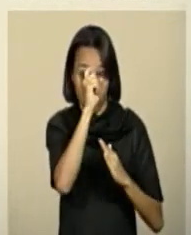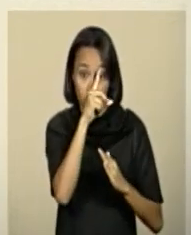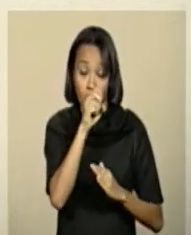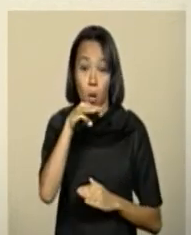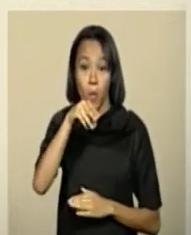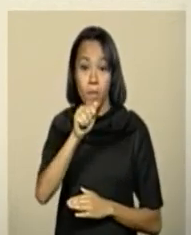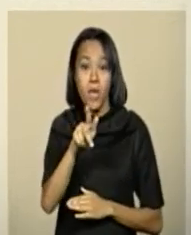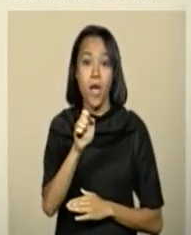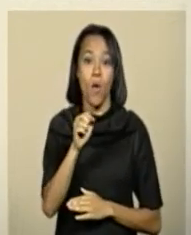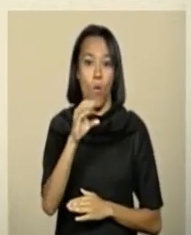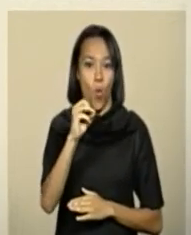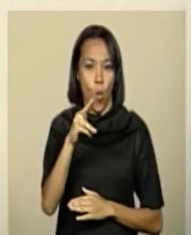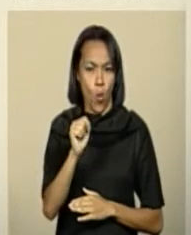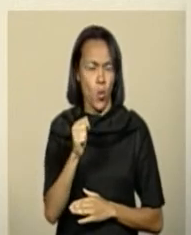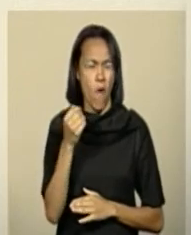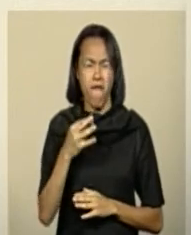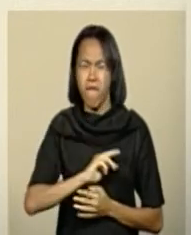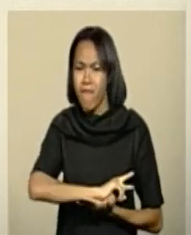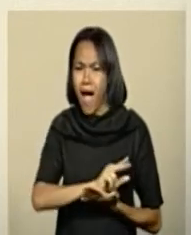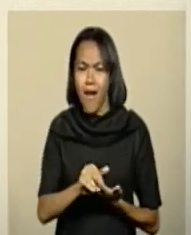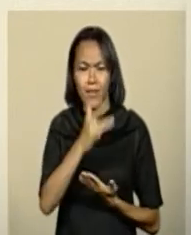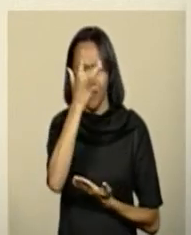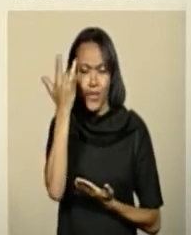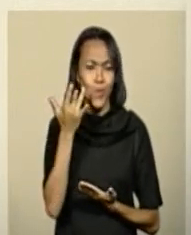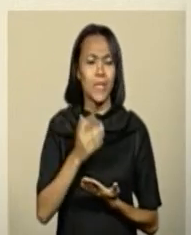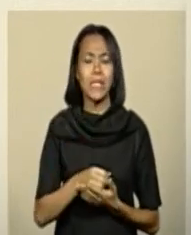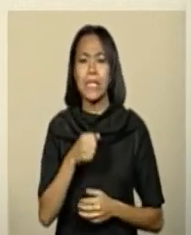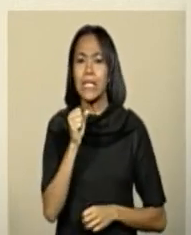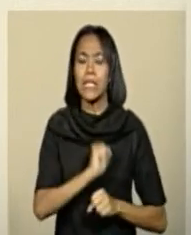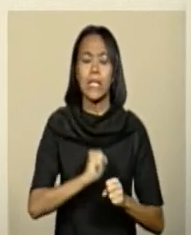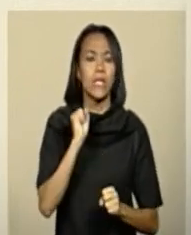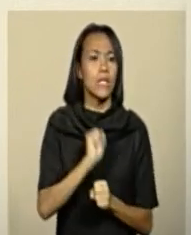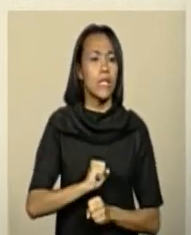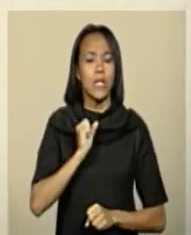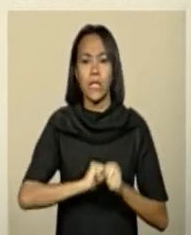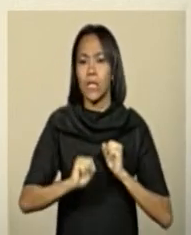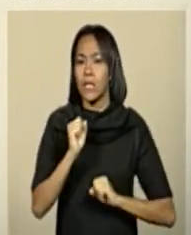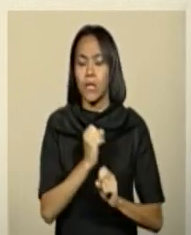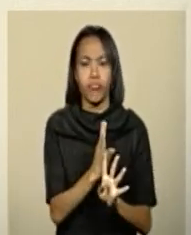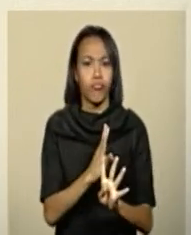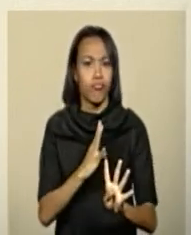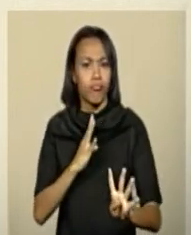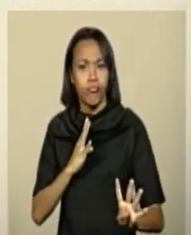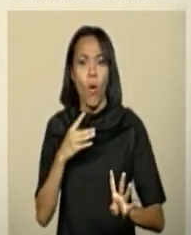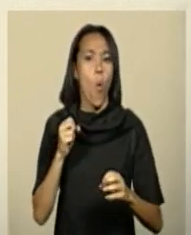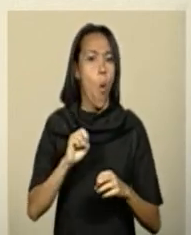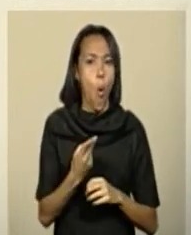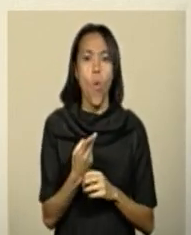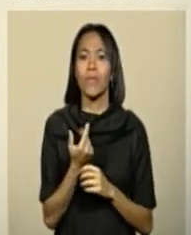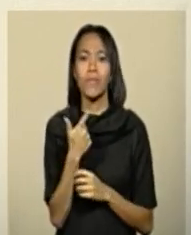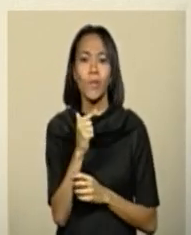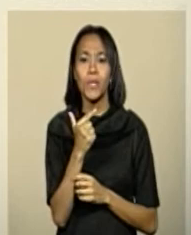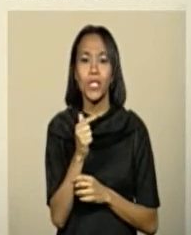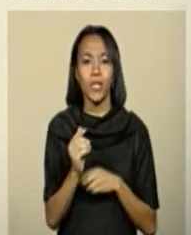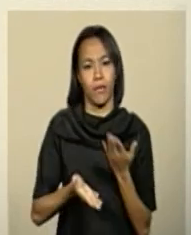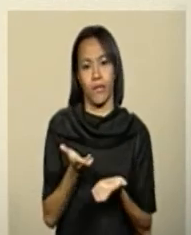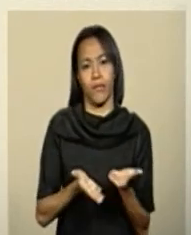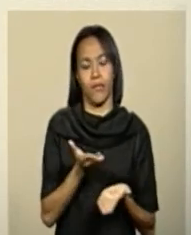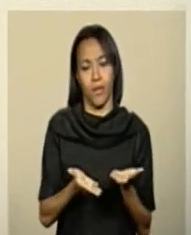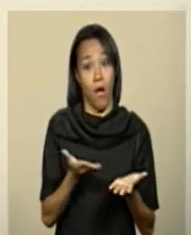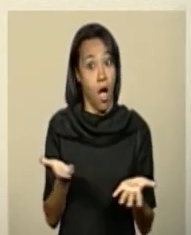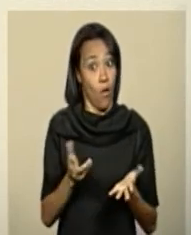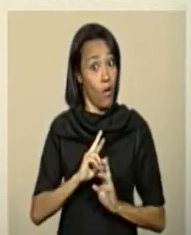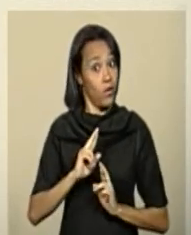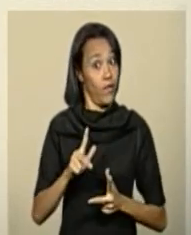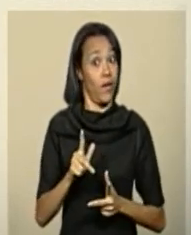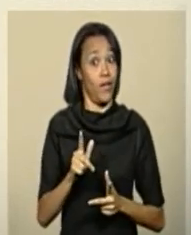dia. Muitas pessoas acabavam esperando muito tempo na fila ou até ficavam sem atendimento. Agora